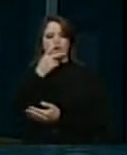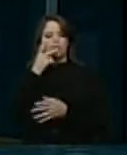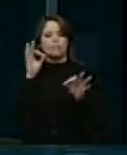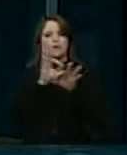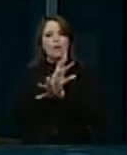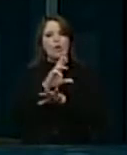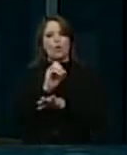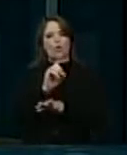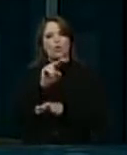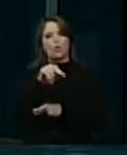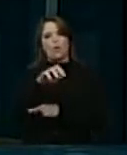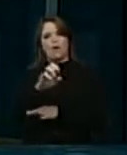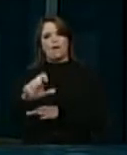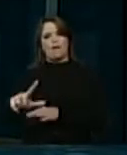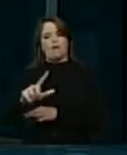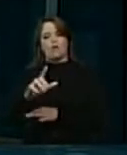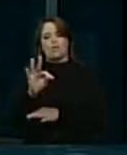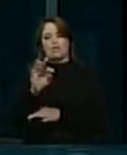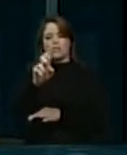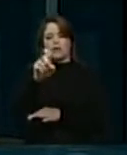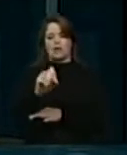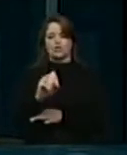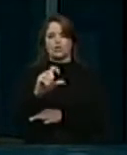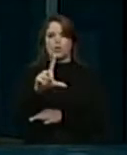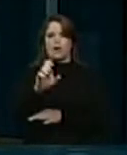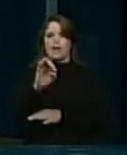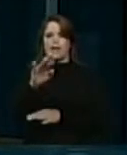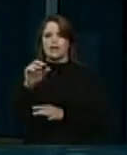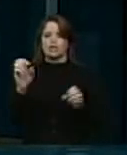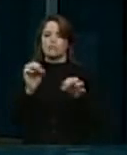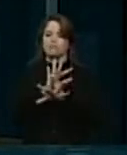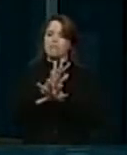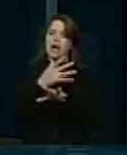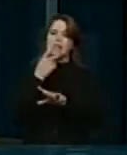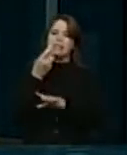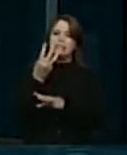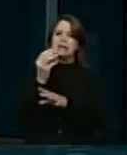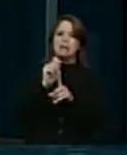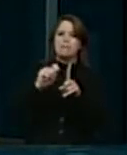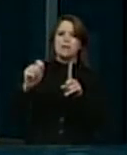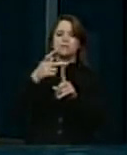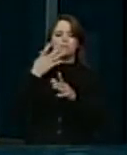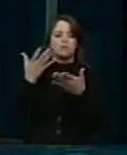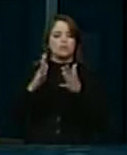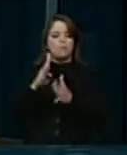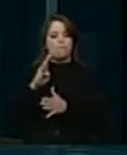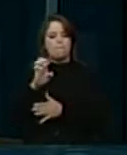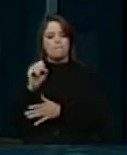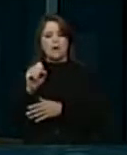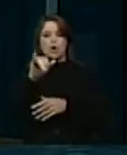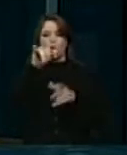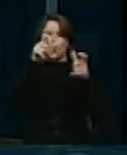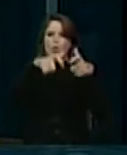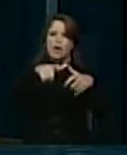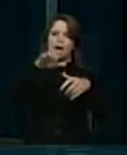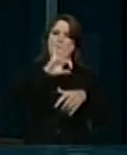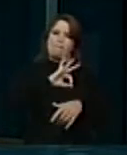do Rodoanel trecho leste, que deverá ocorrer em 30 meses, base móvel comunitária da Polícia